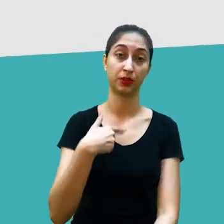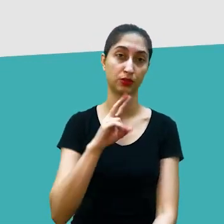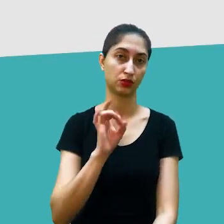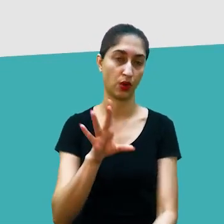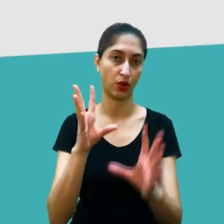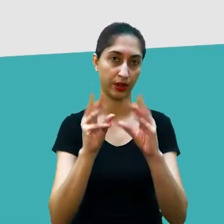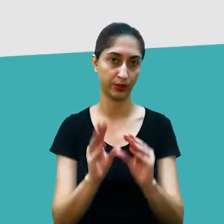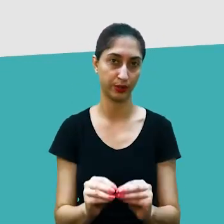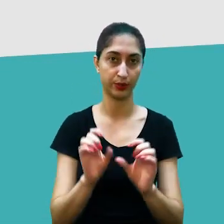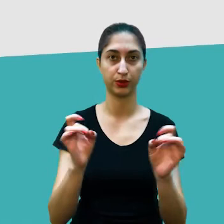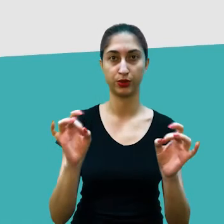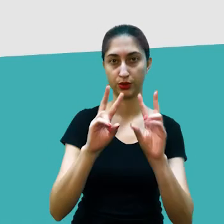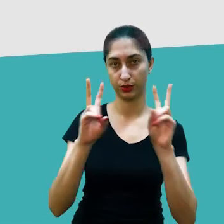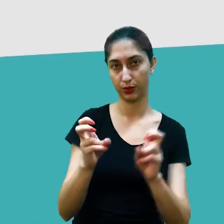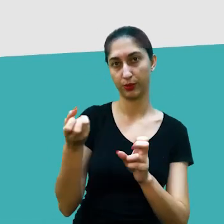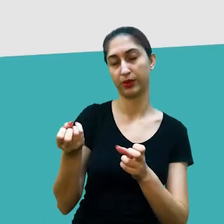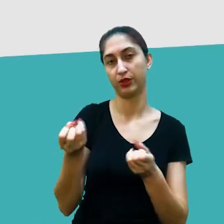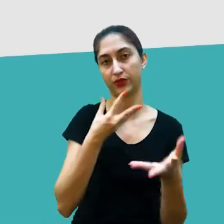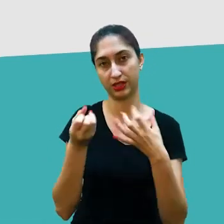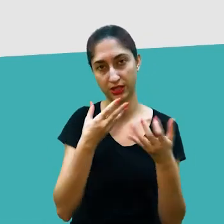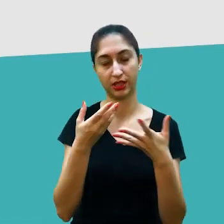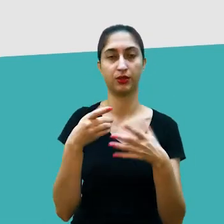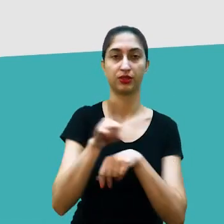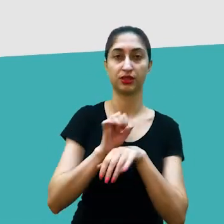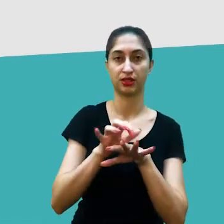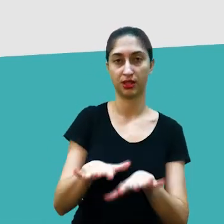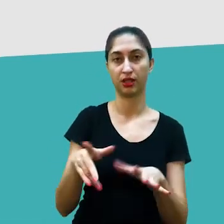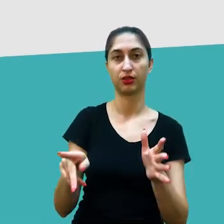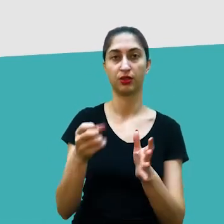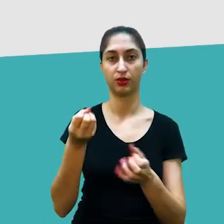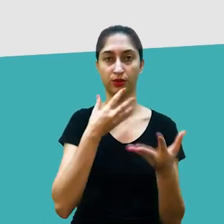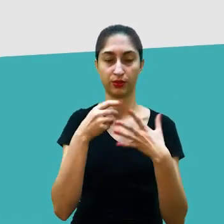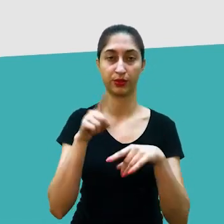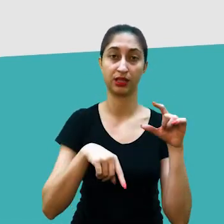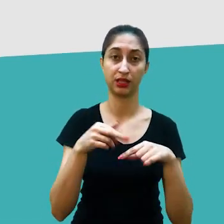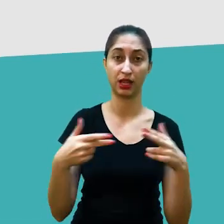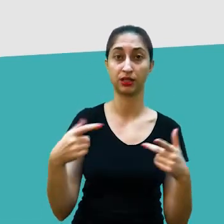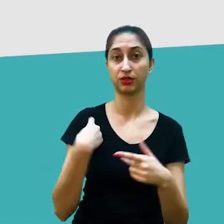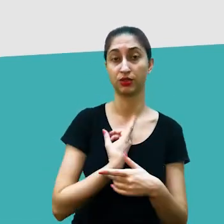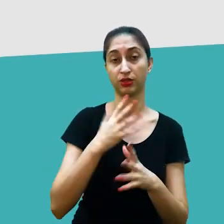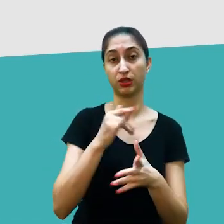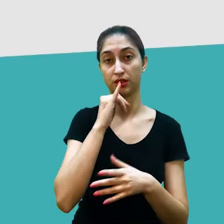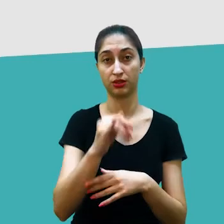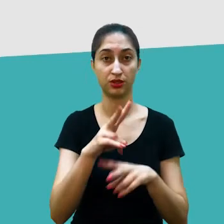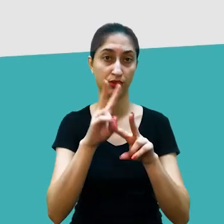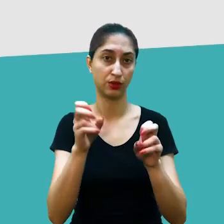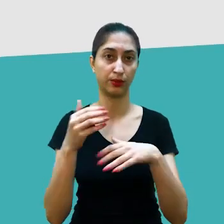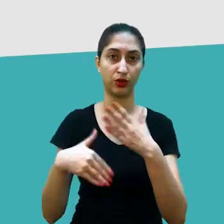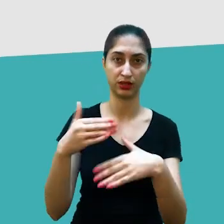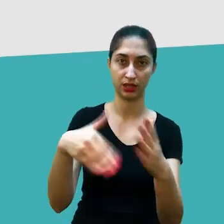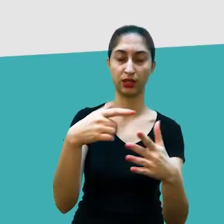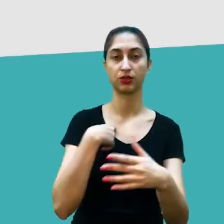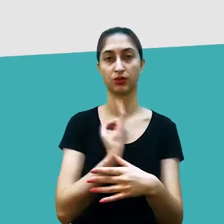né, sobre inovação, design de novos materiais, a gente então falou que nós temos a importância desses processos,